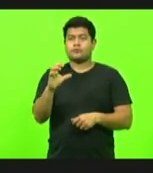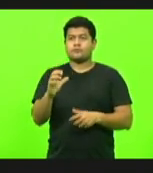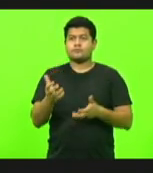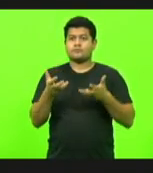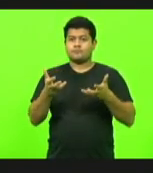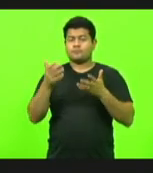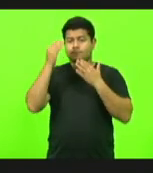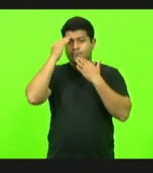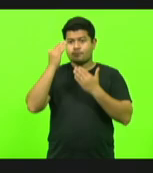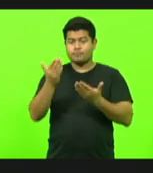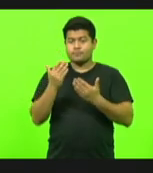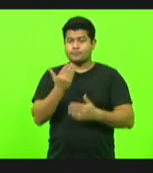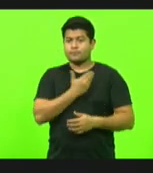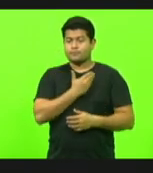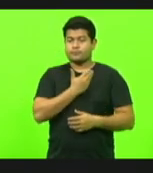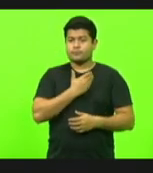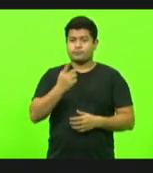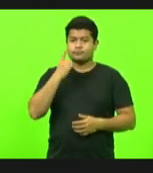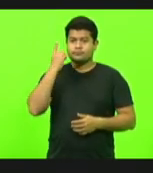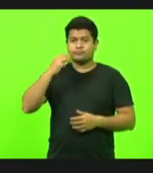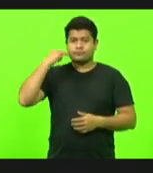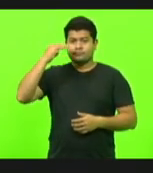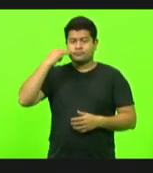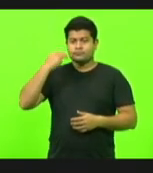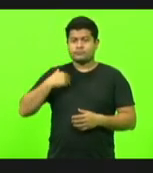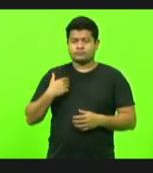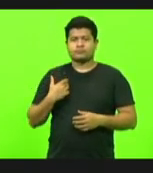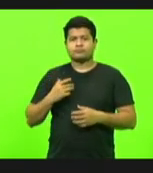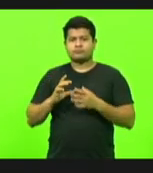meu colega de partido, deputado Márcio Machado, prestativo,